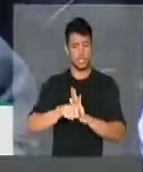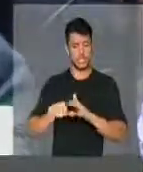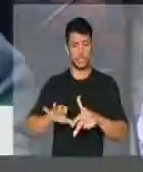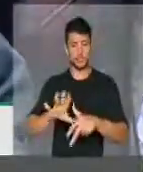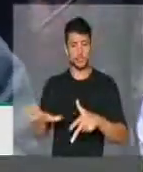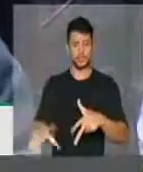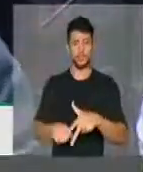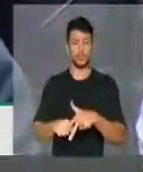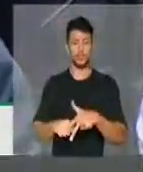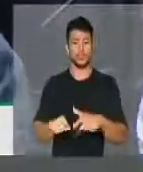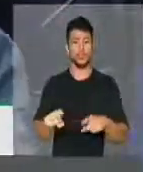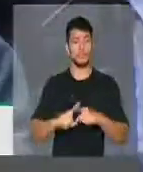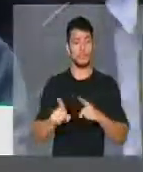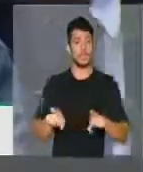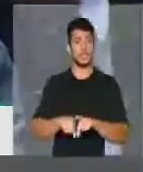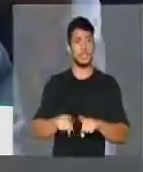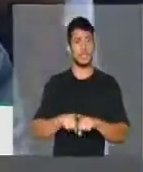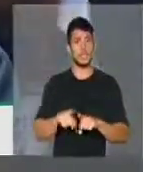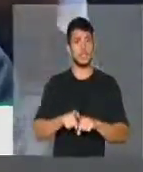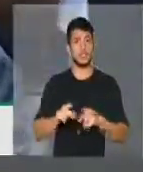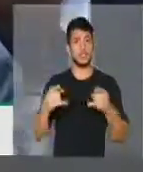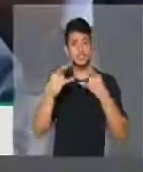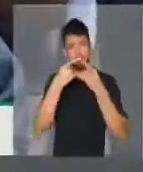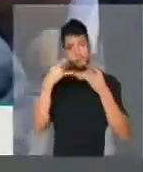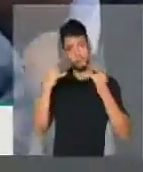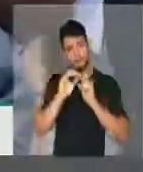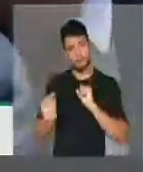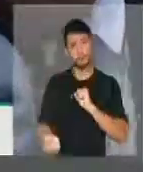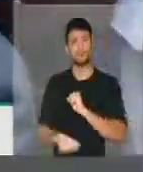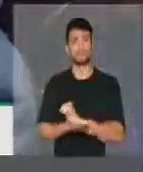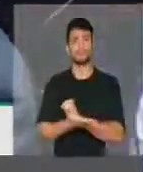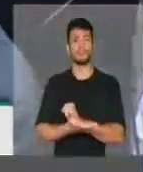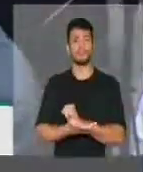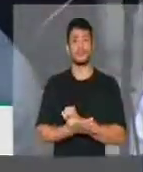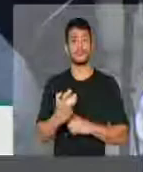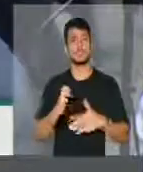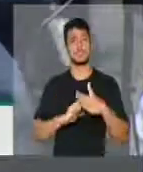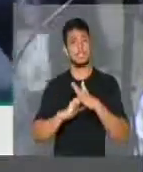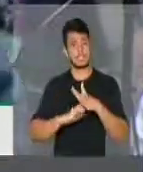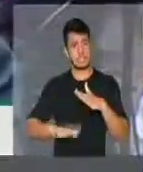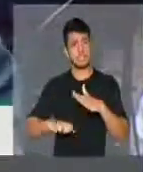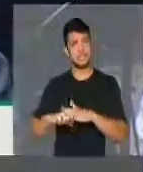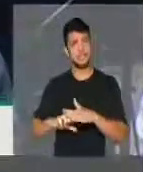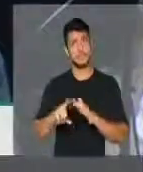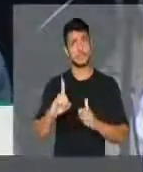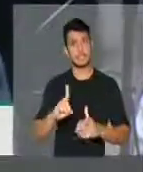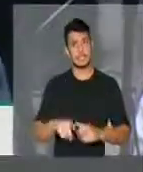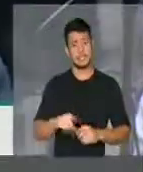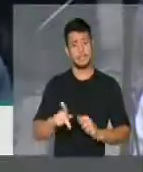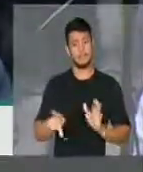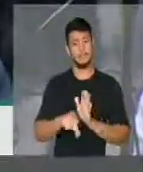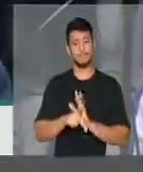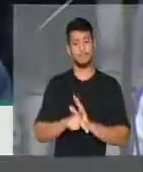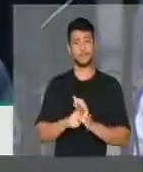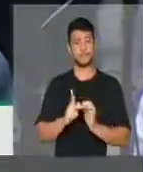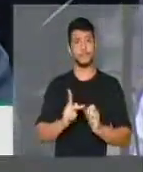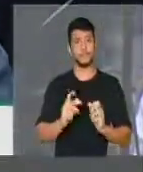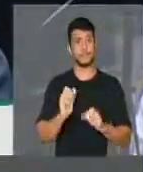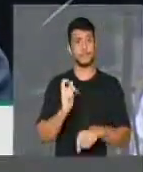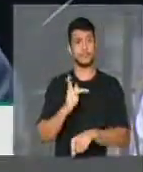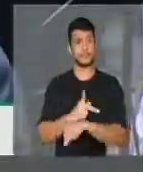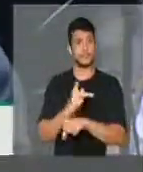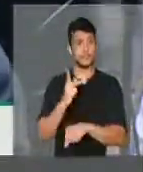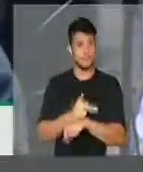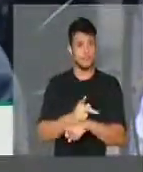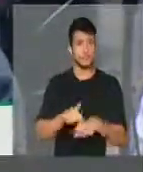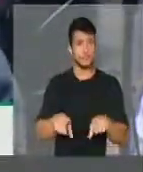aos grandes, aos poderosos, aos que têm recursos. Aliás, os grandes sonegadores da Previdência. E